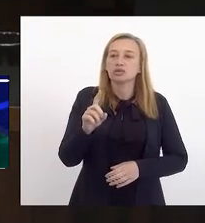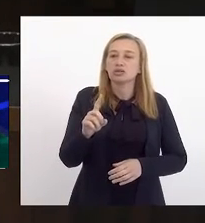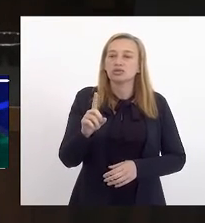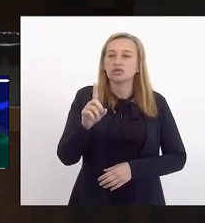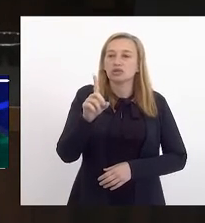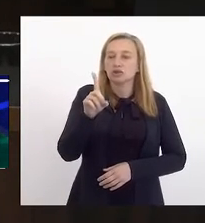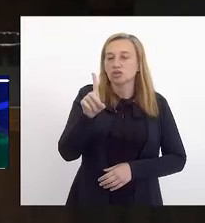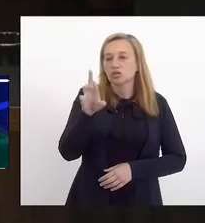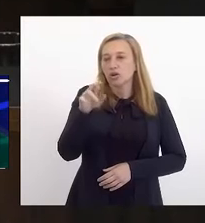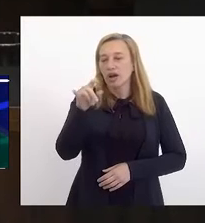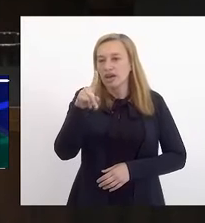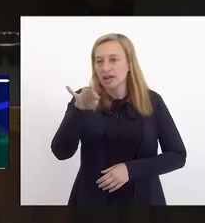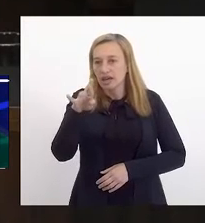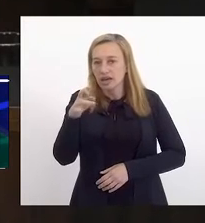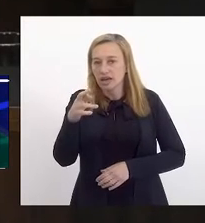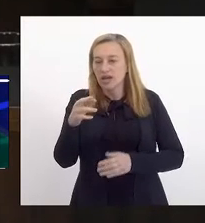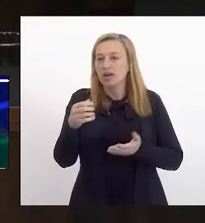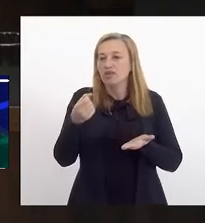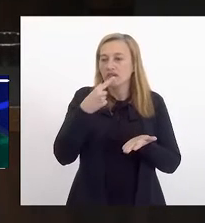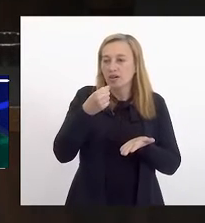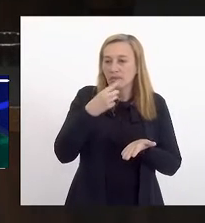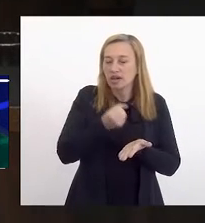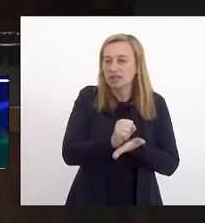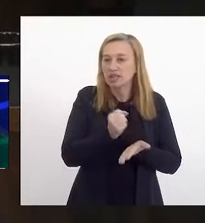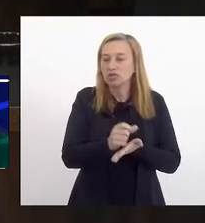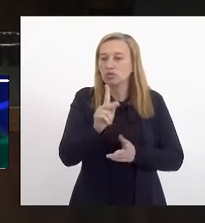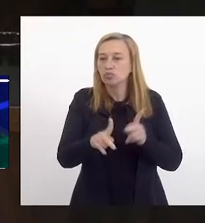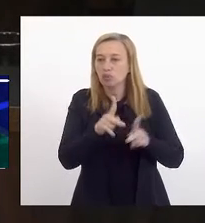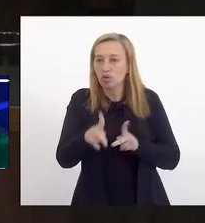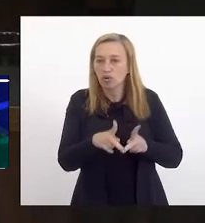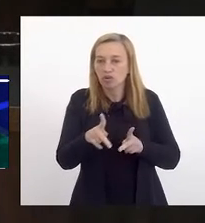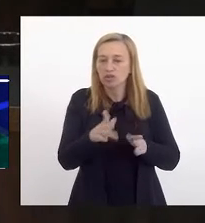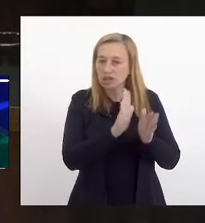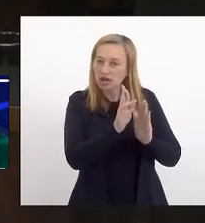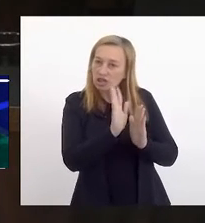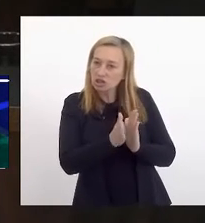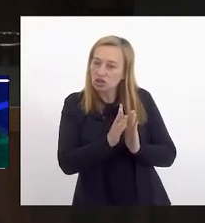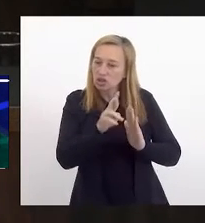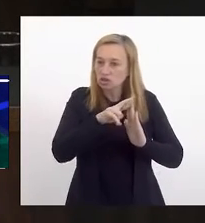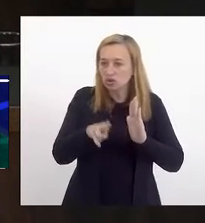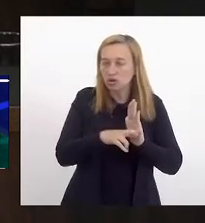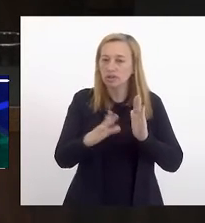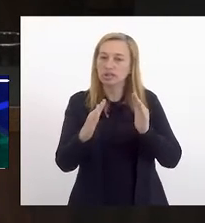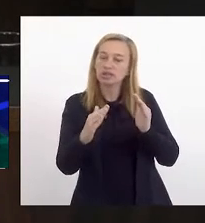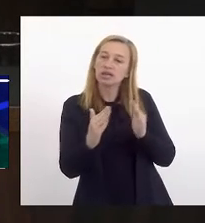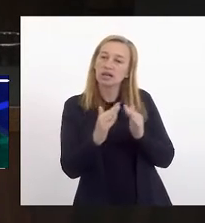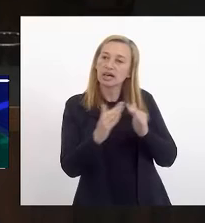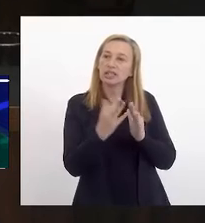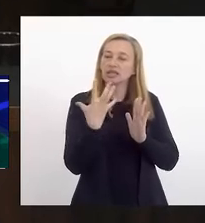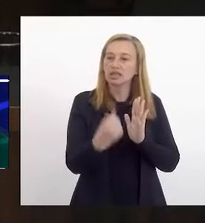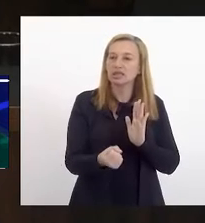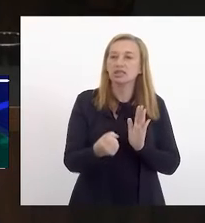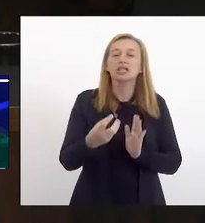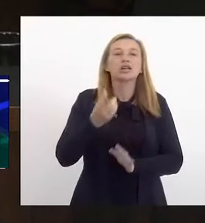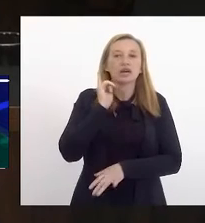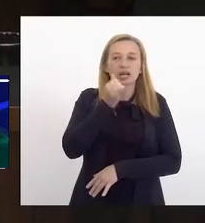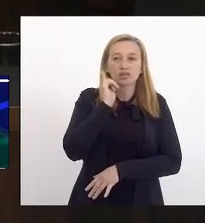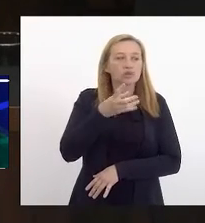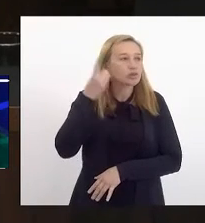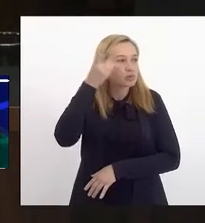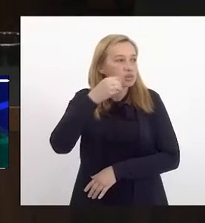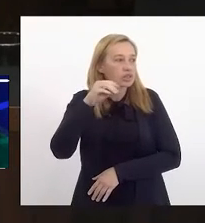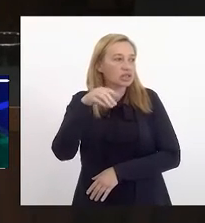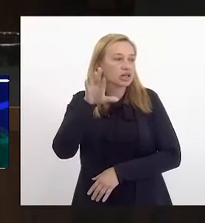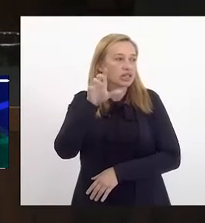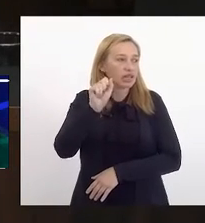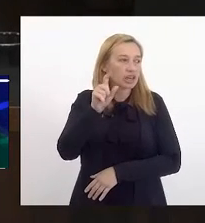Povo. Parecer da Comissão de Normas Internas e Proposições Externas, favorável. Relator, deputado Márcio Canella.